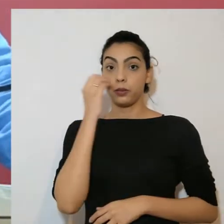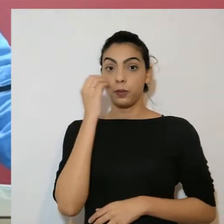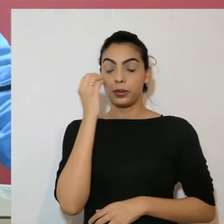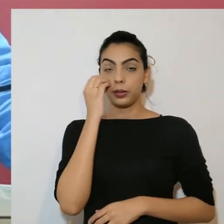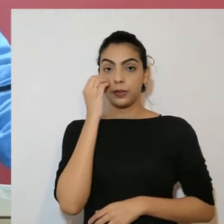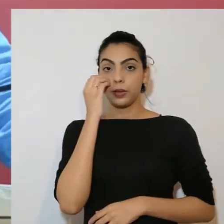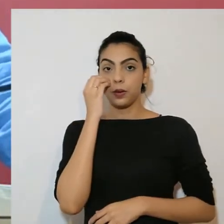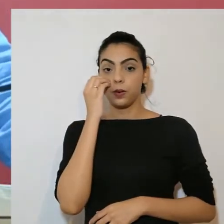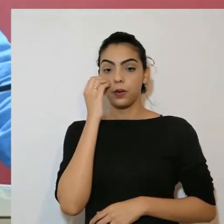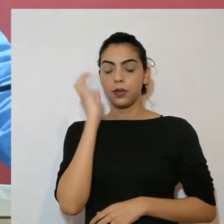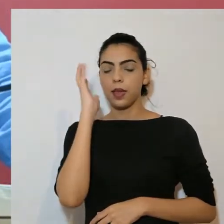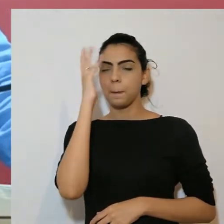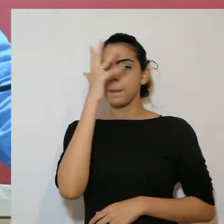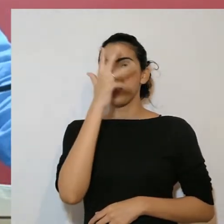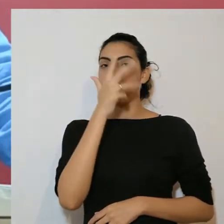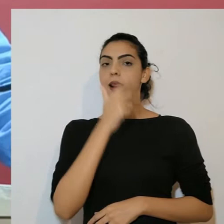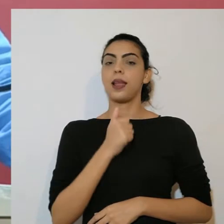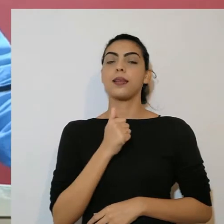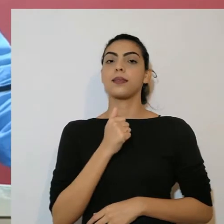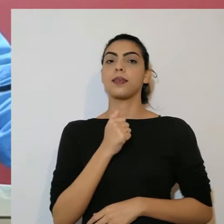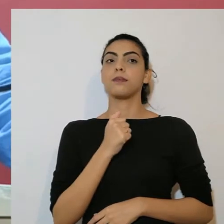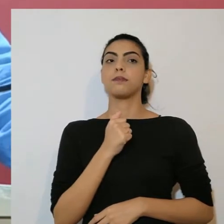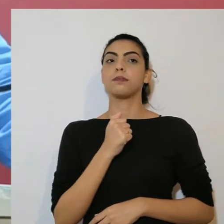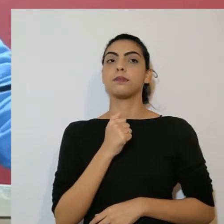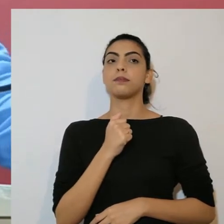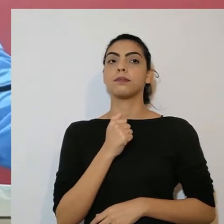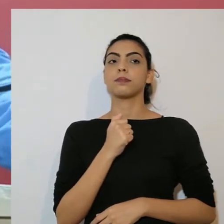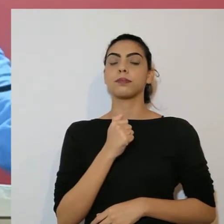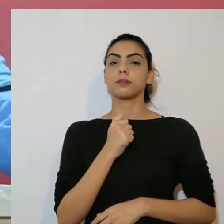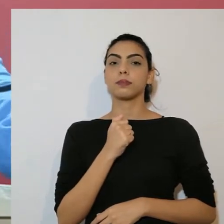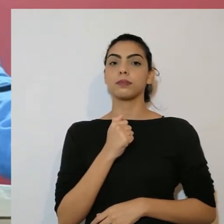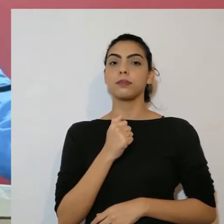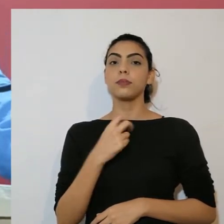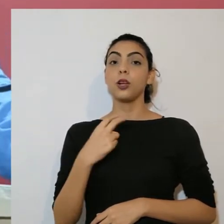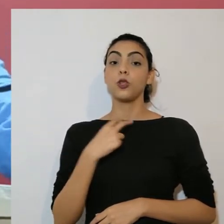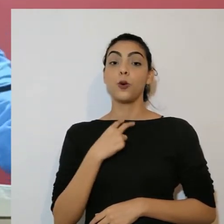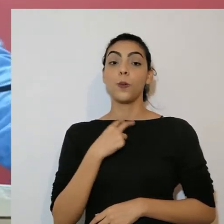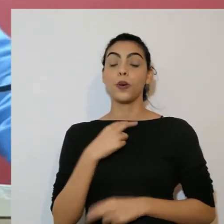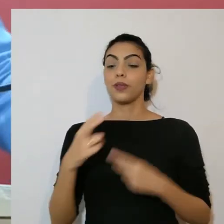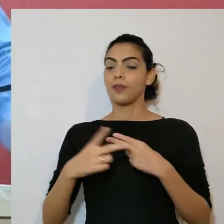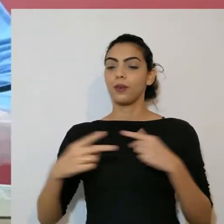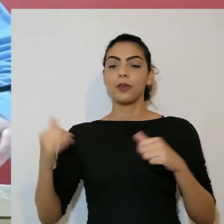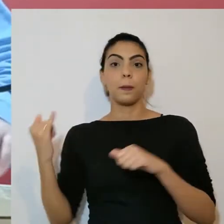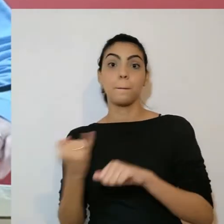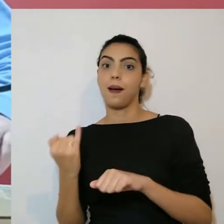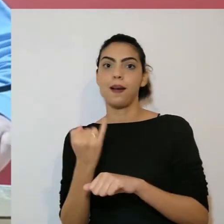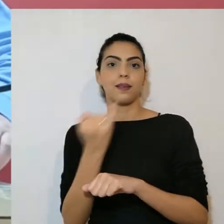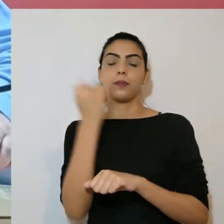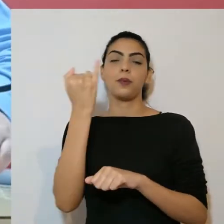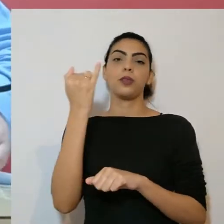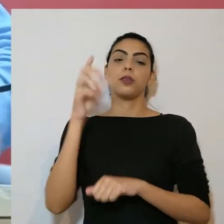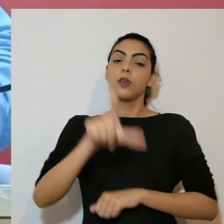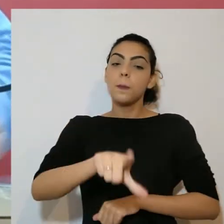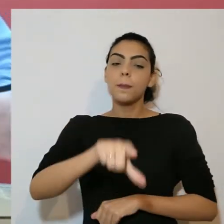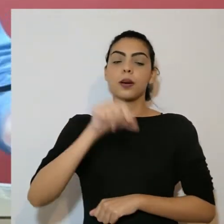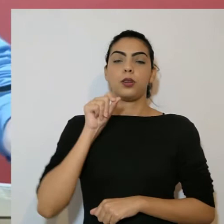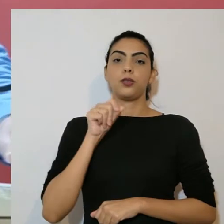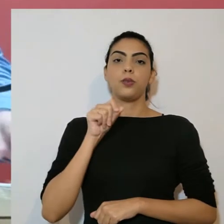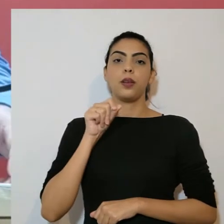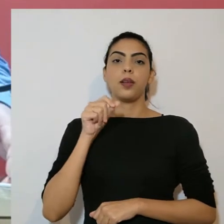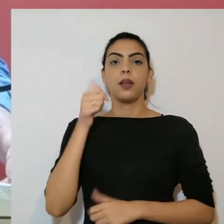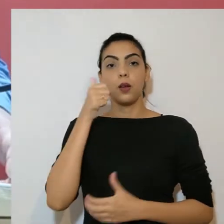a atenção é que a beleza não deve ser o critério principal para